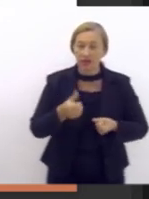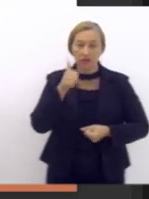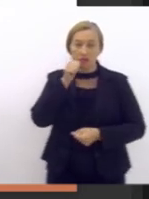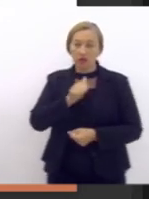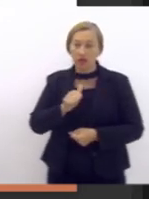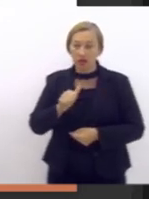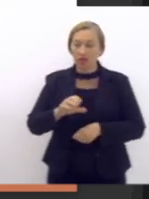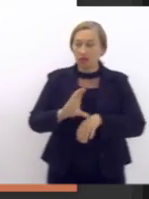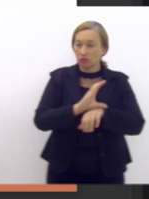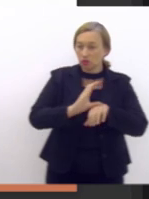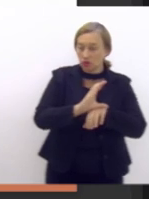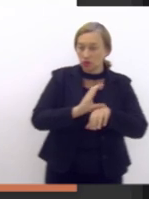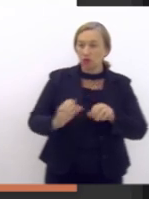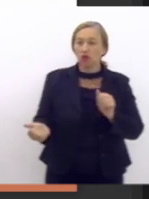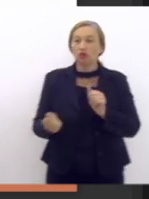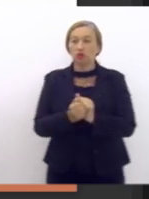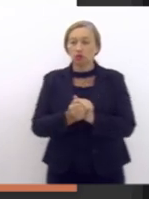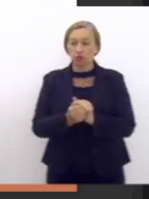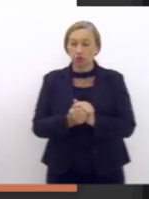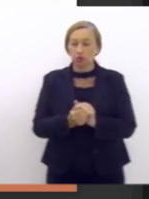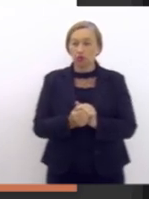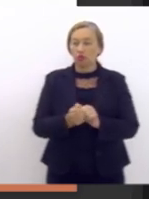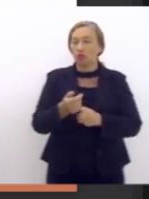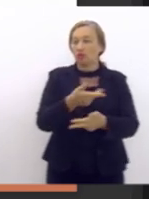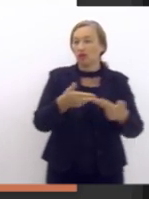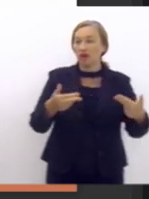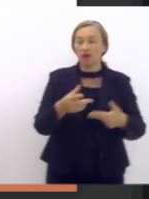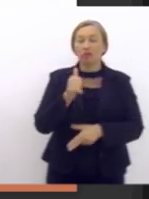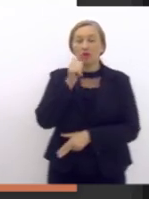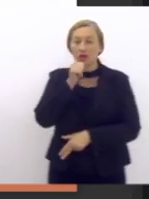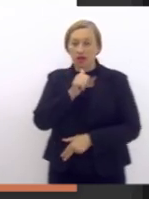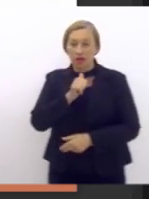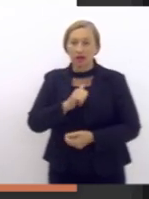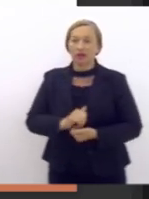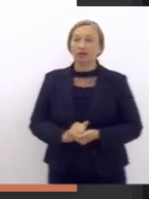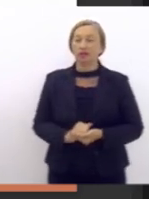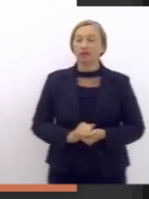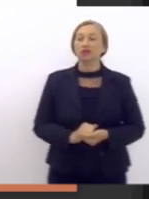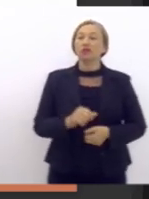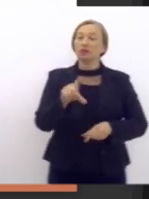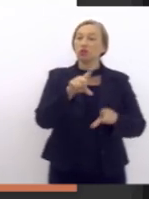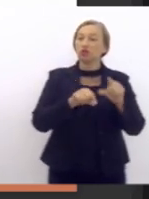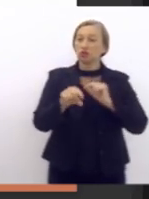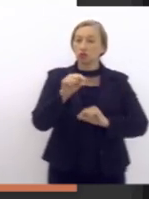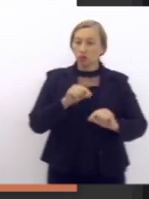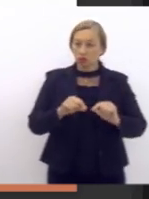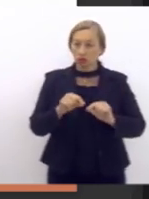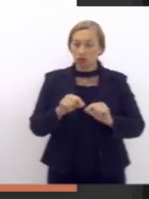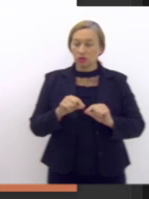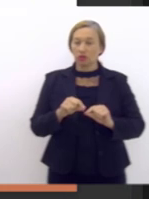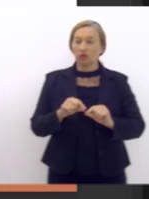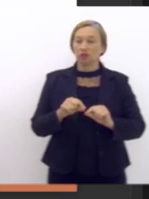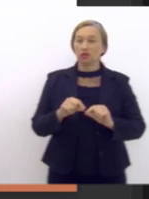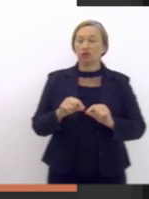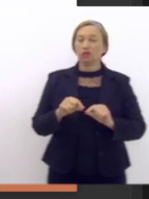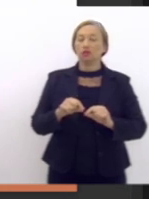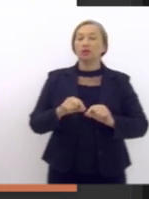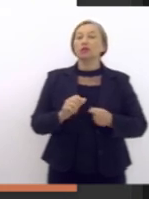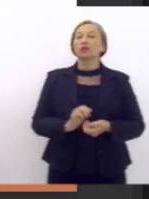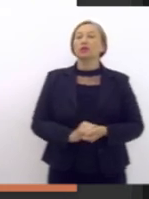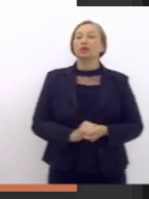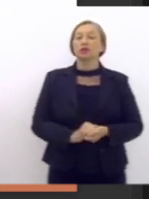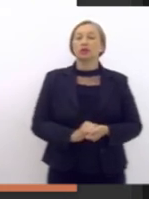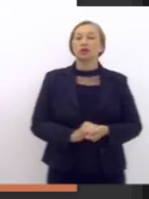1988 e junto com um agrupamento de mulheres, né, que foram eleitas para essa Assembleia Constituinte. Desde